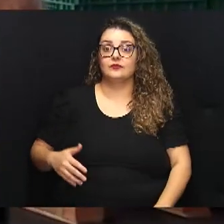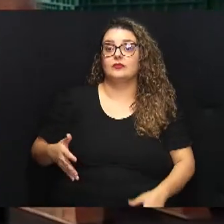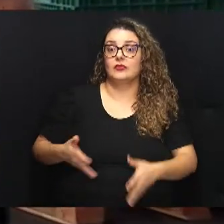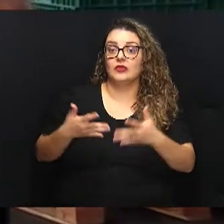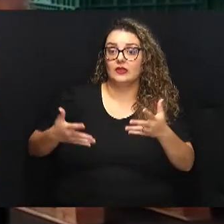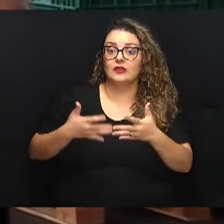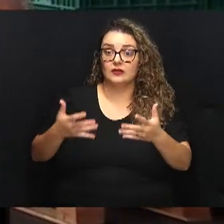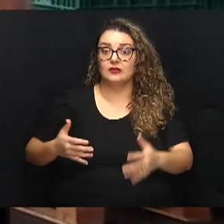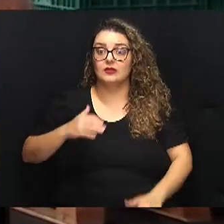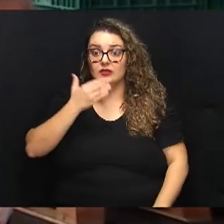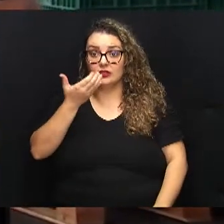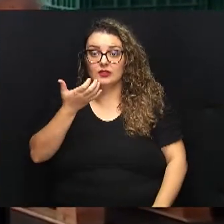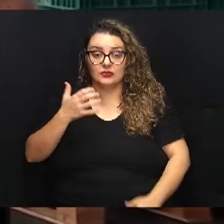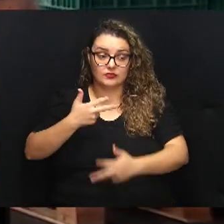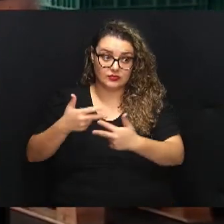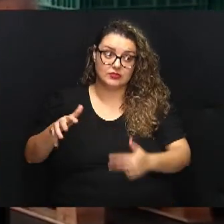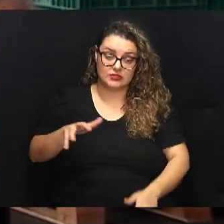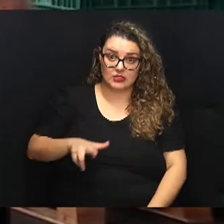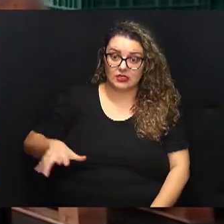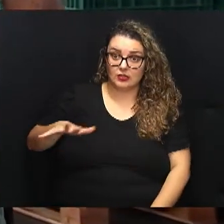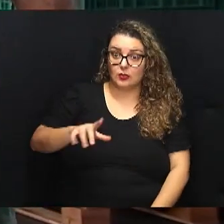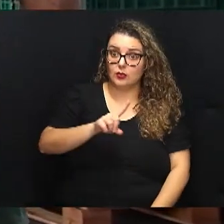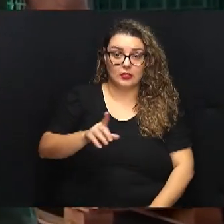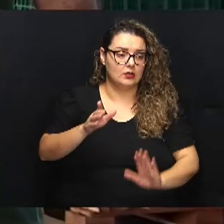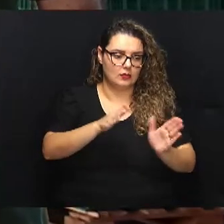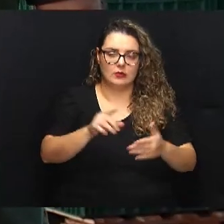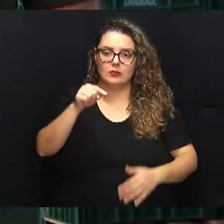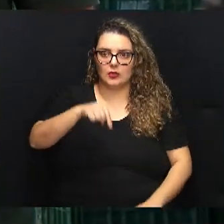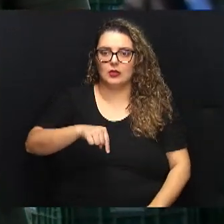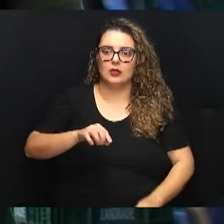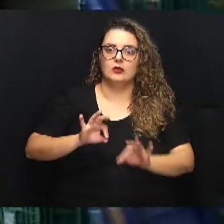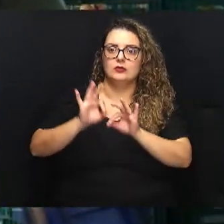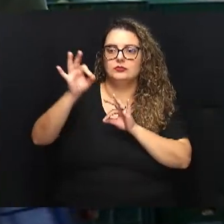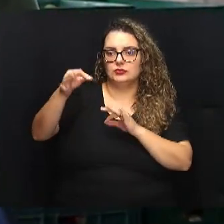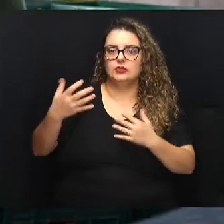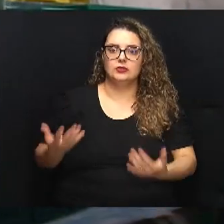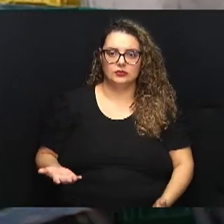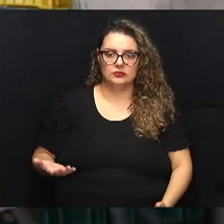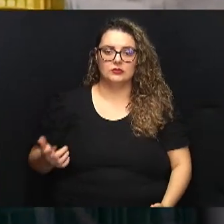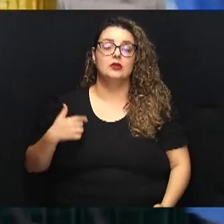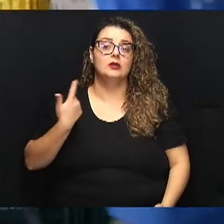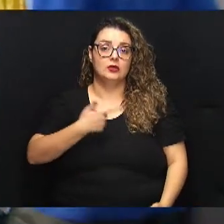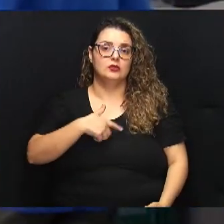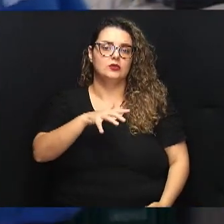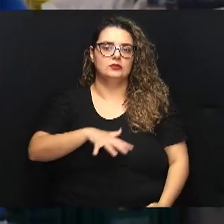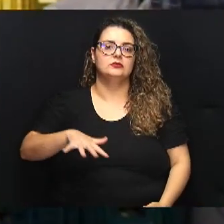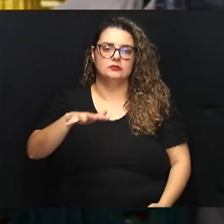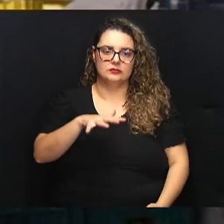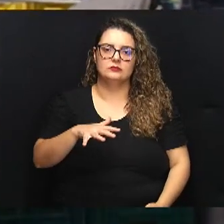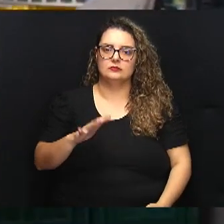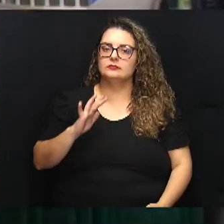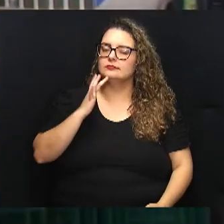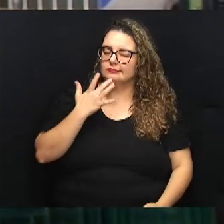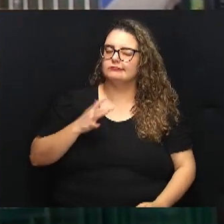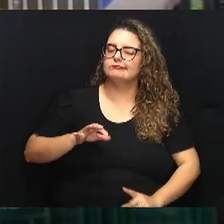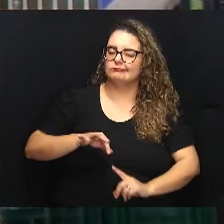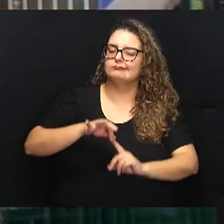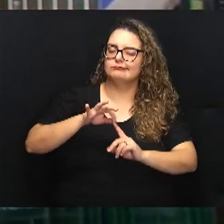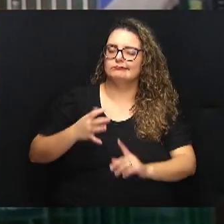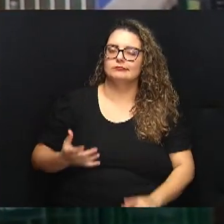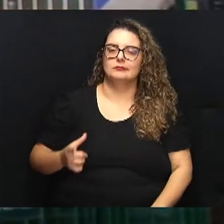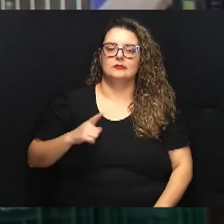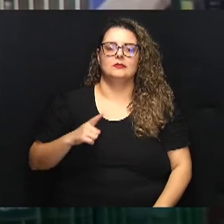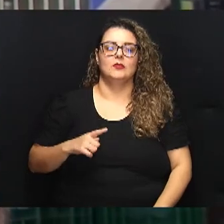as frutas regionais. O que não é produzido aqui está vindo de fora, mas assim, a nossa região é uma região privilegiada. A gente tem uma